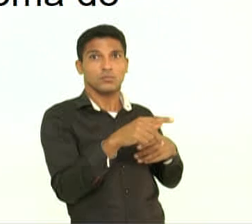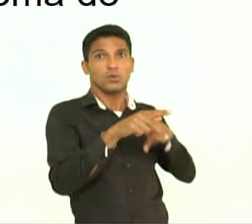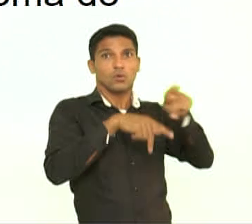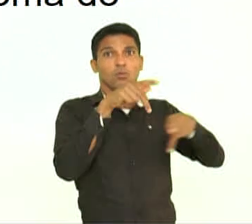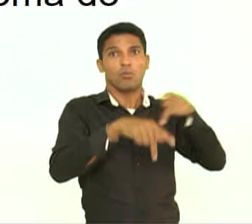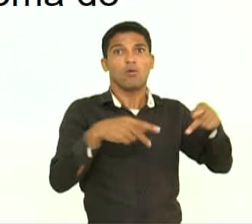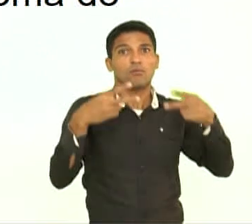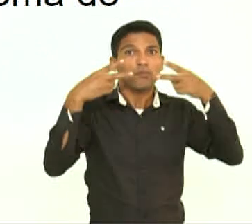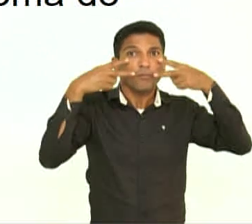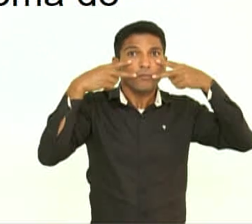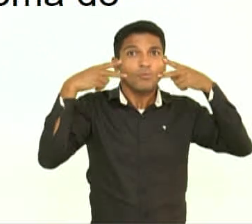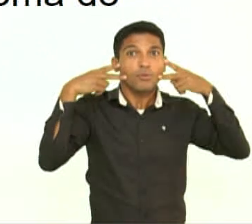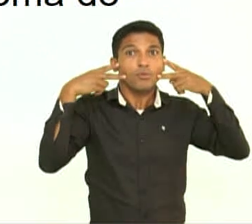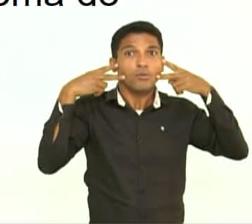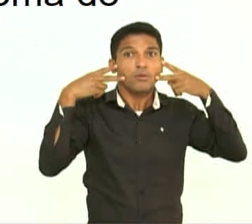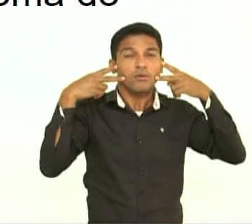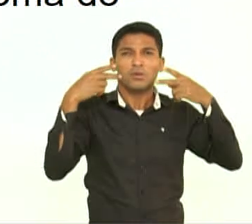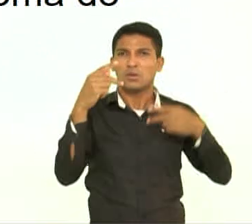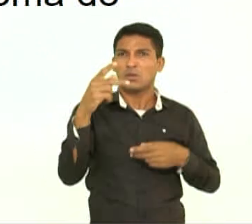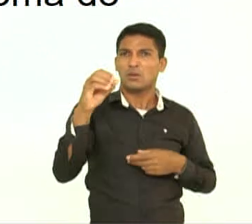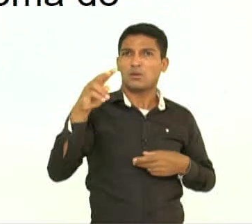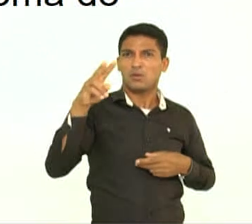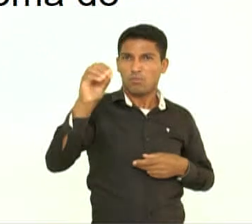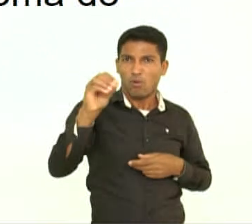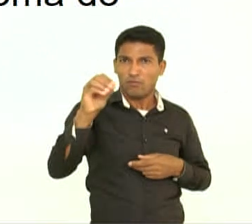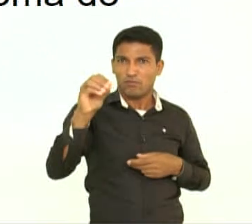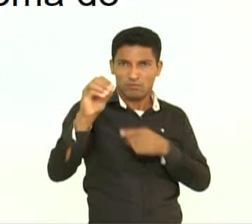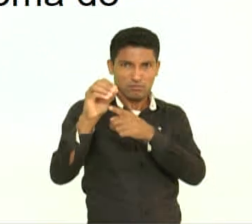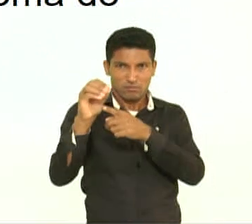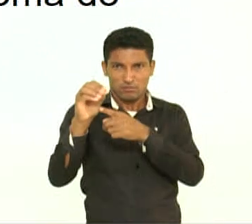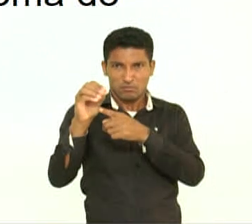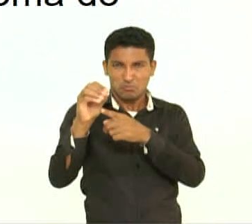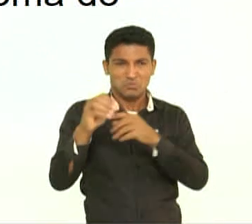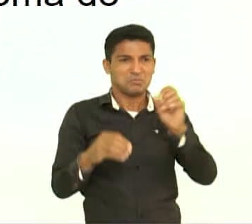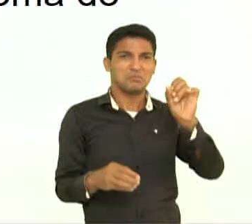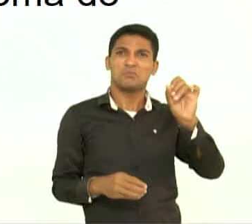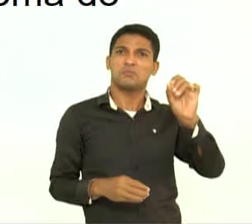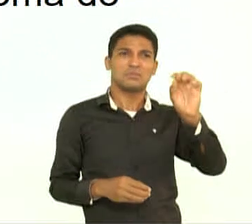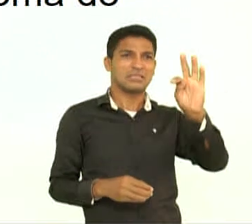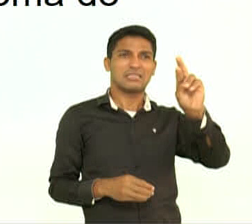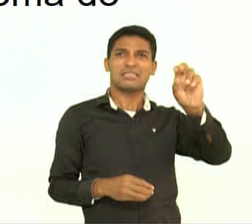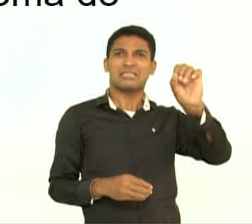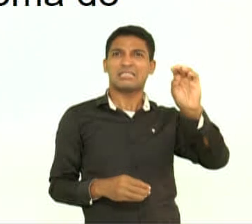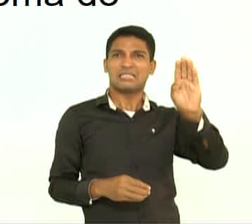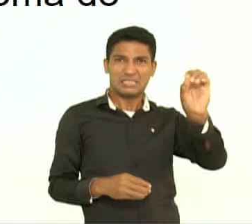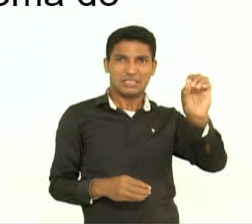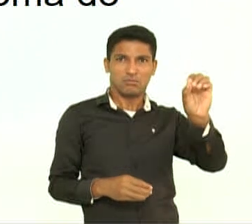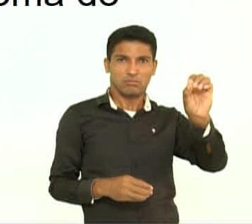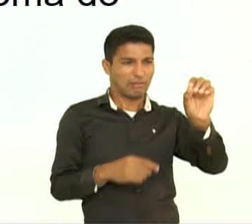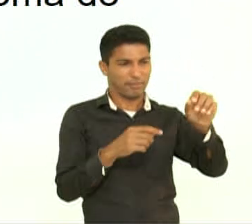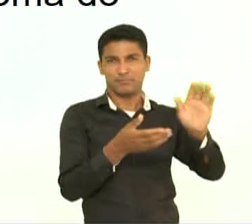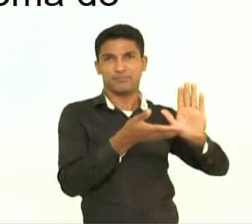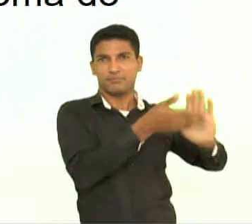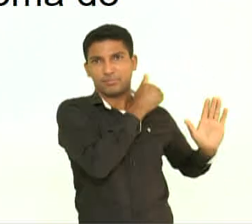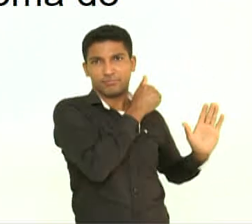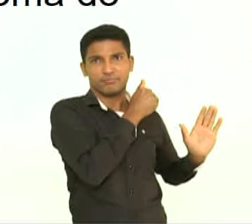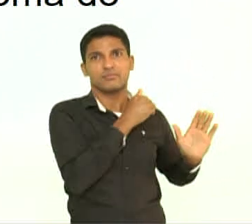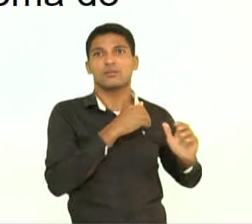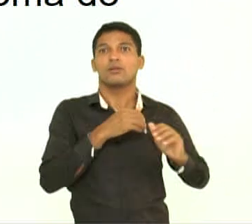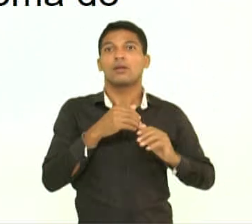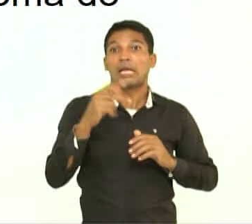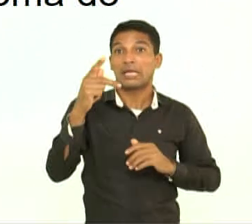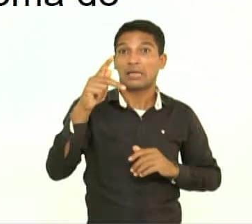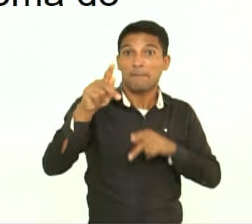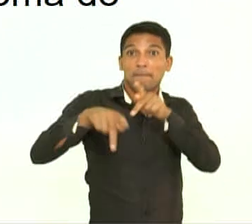de povos... Por que eu estou falando povo e não estou falando tribo? Tribo é mito, folclore. Não existe índio nem tribo. São povos